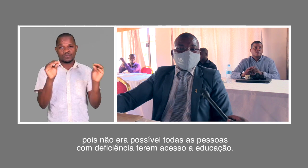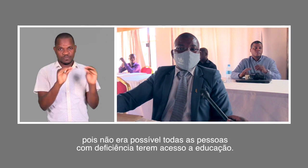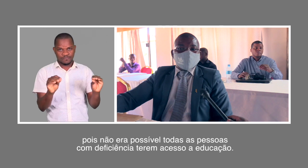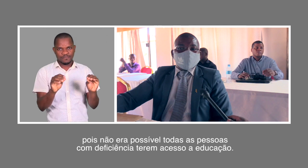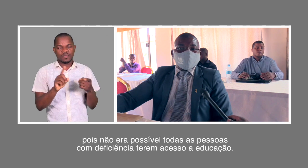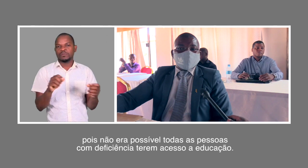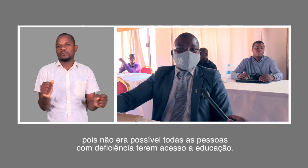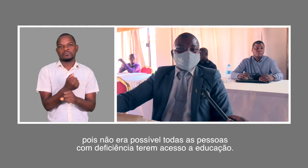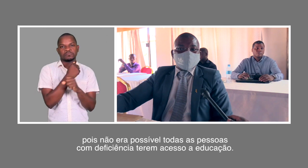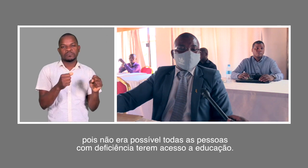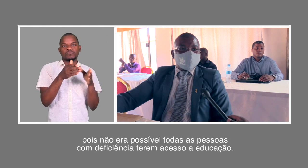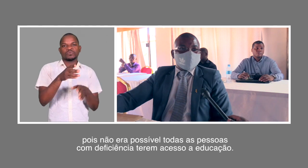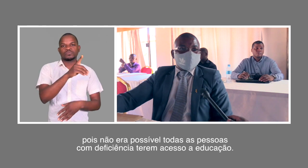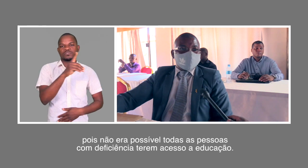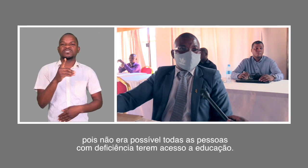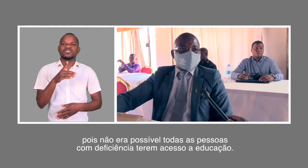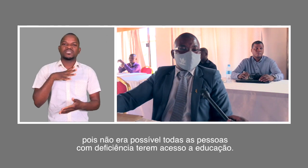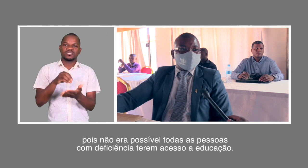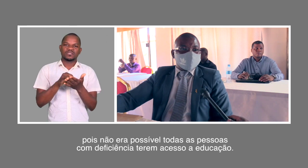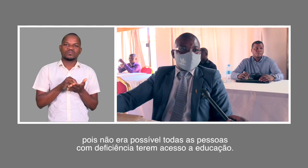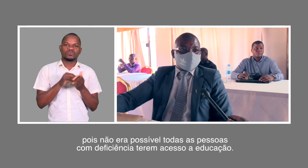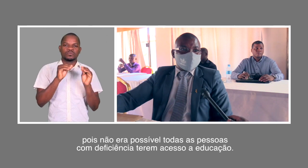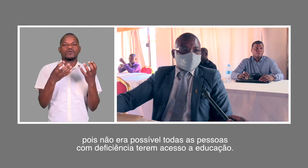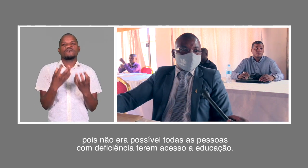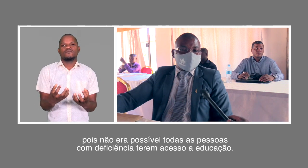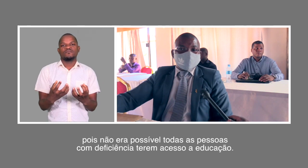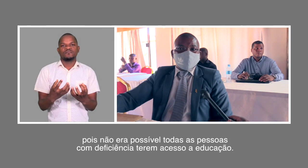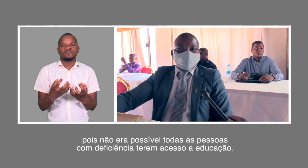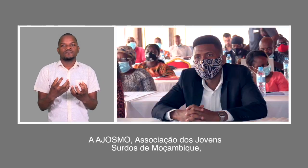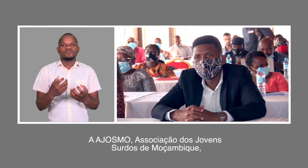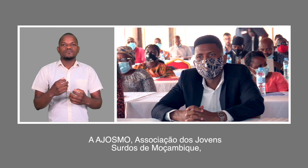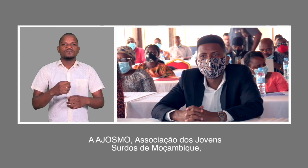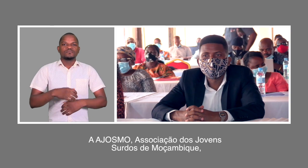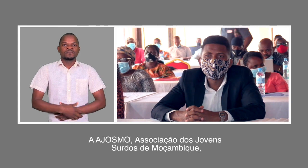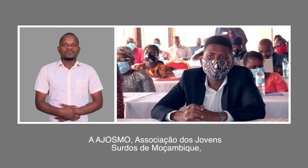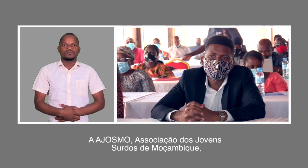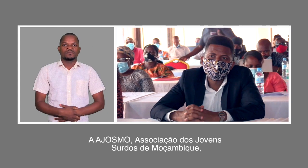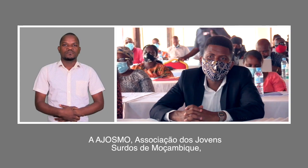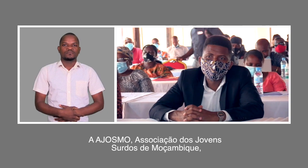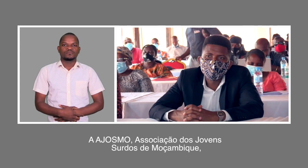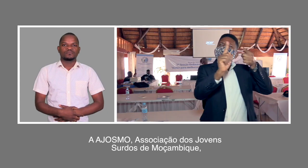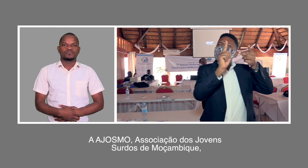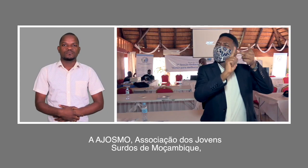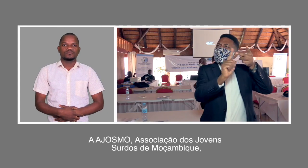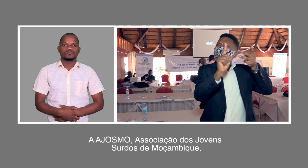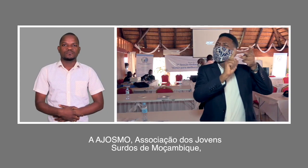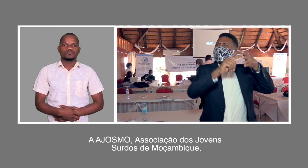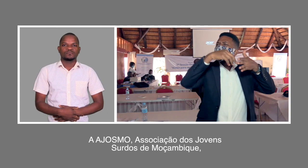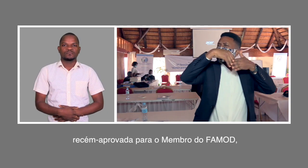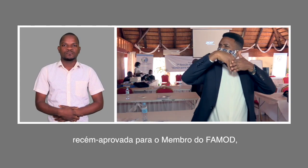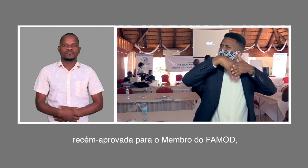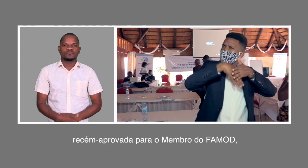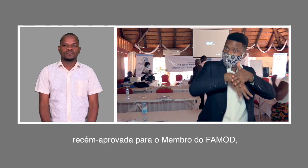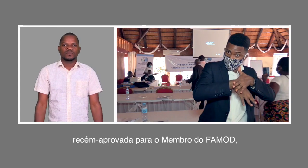que não era possível todas as pessoas com deficiência ter acesso à educação. A Josmo Associação dos Jovens Surdos de